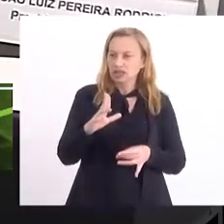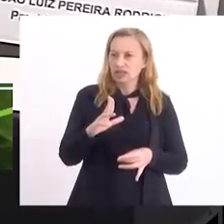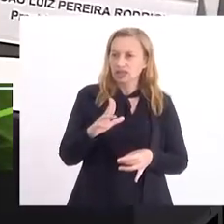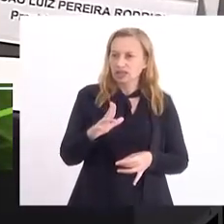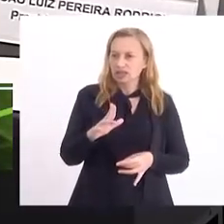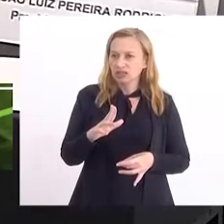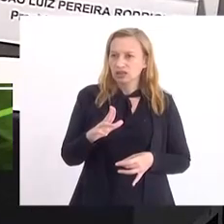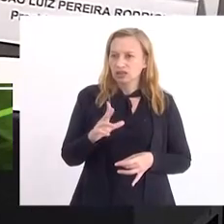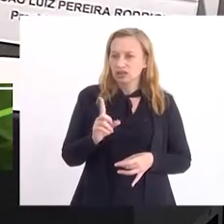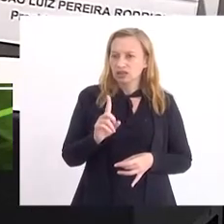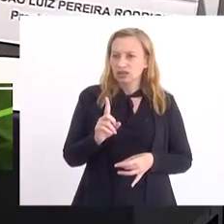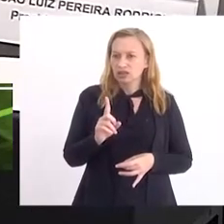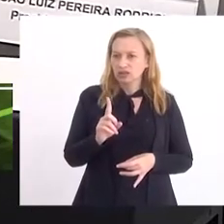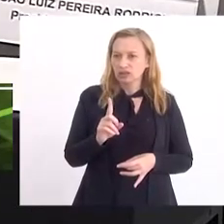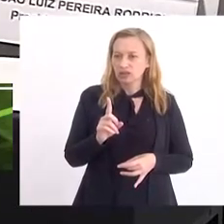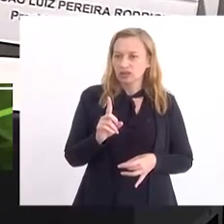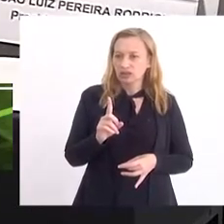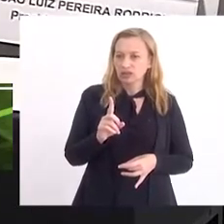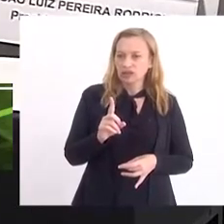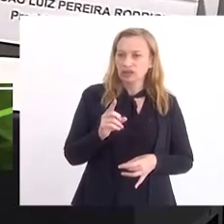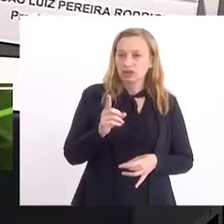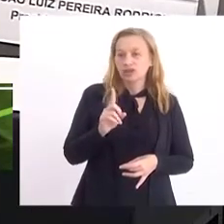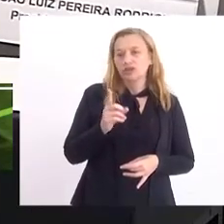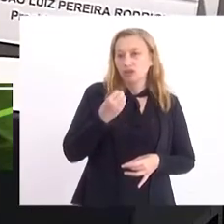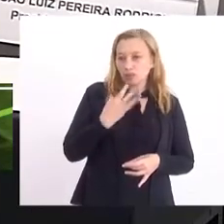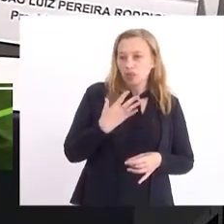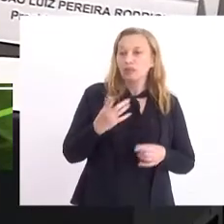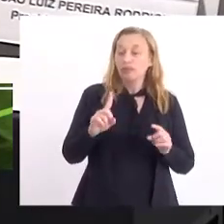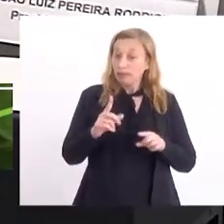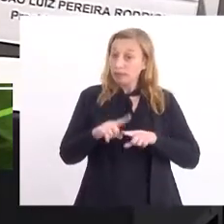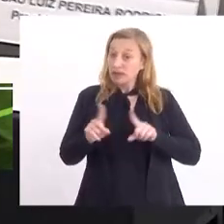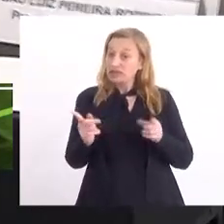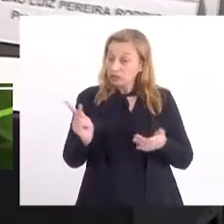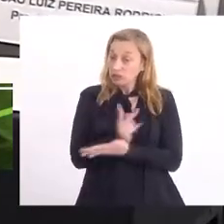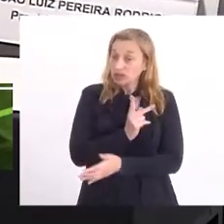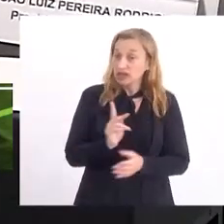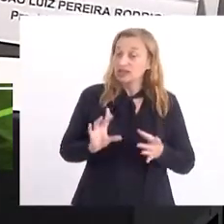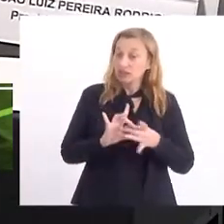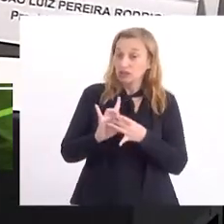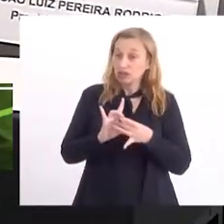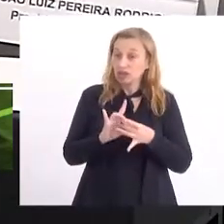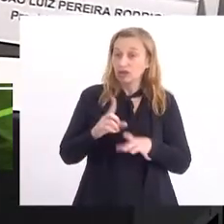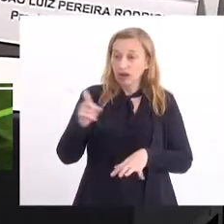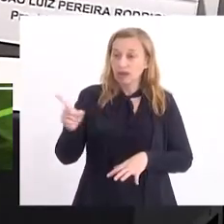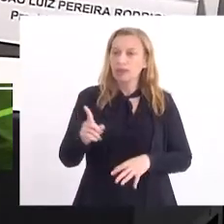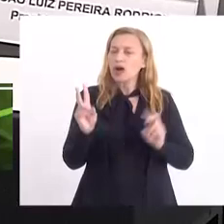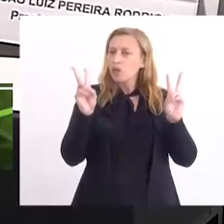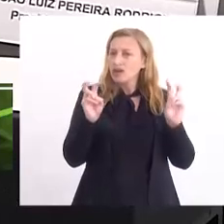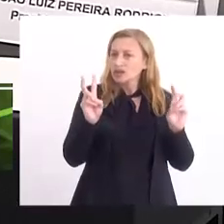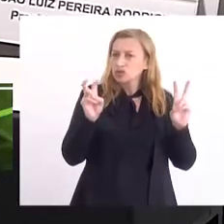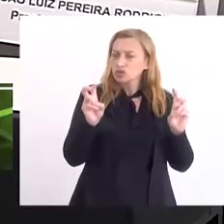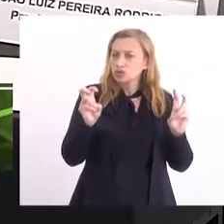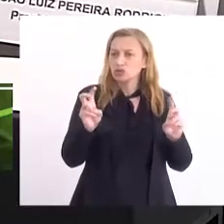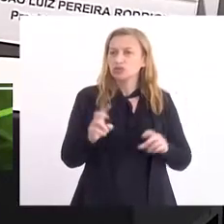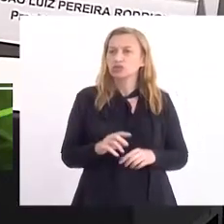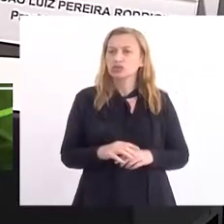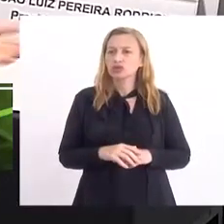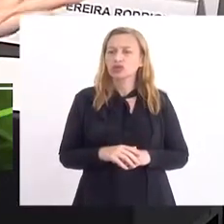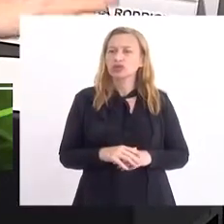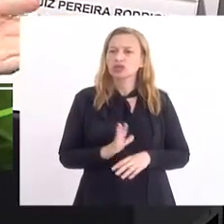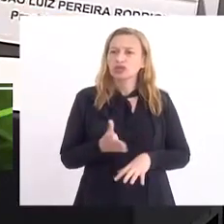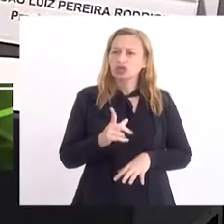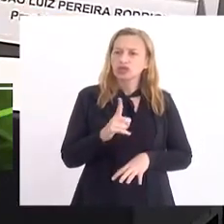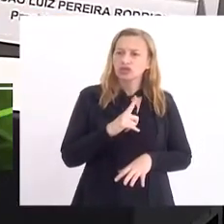não é positiva no Degase. E ela acontece. Então, alguns tentam unir. Então, essa é uma questão que está acontecendo. Então, já tinha